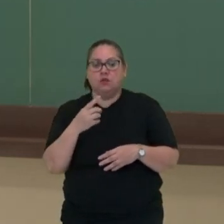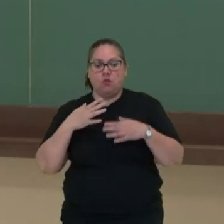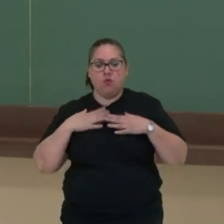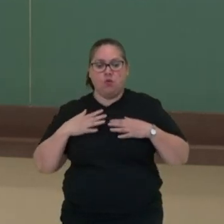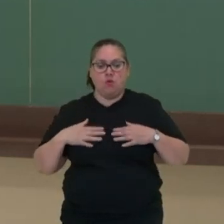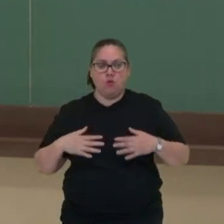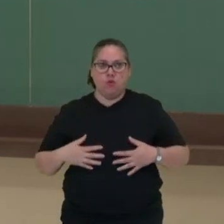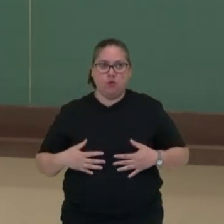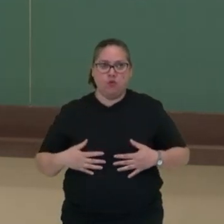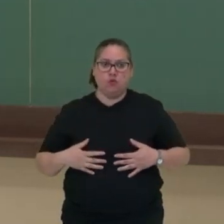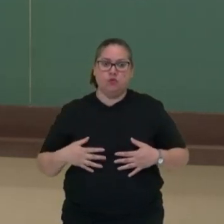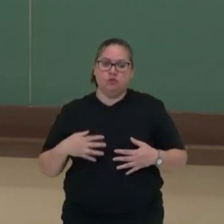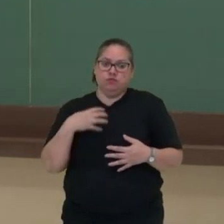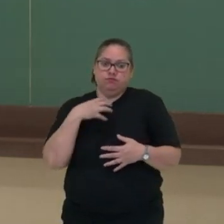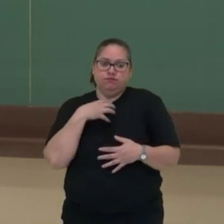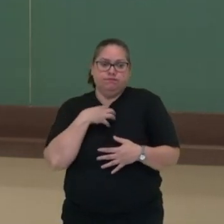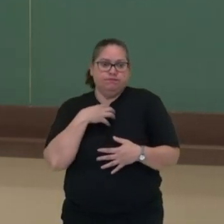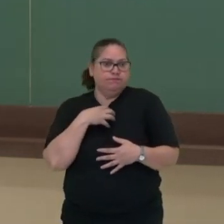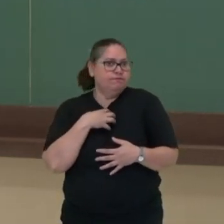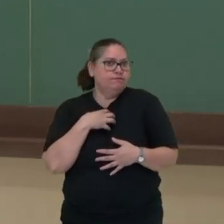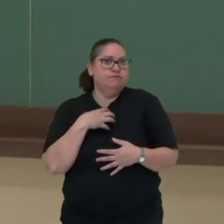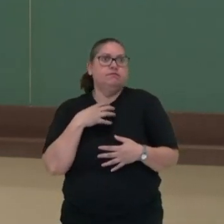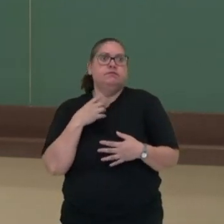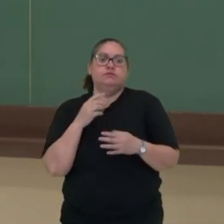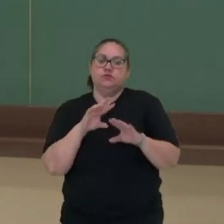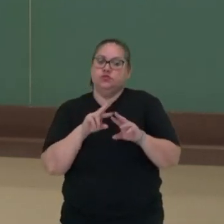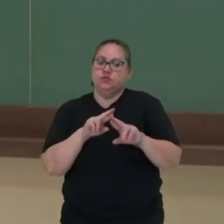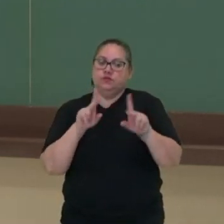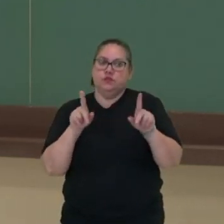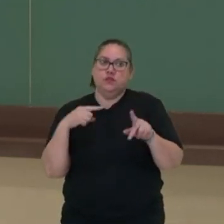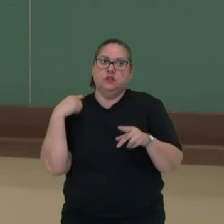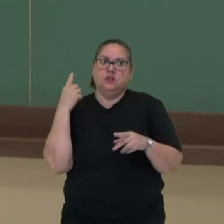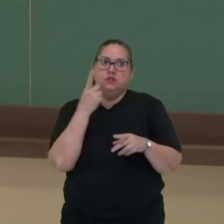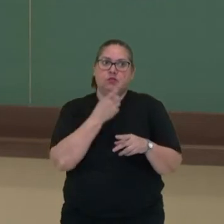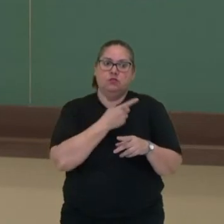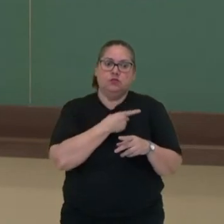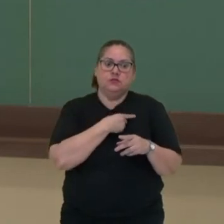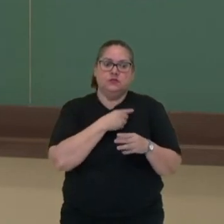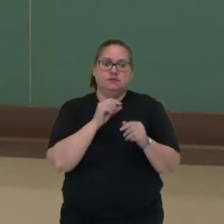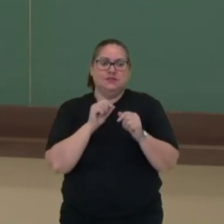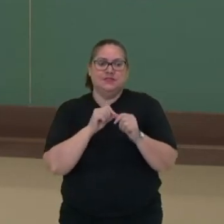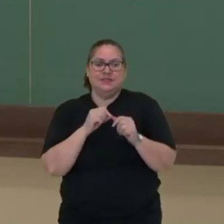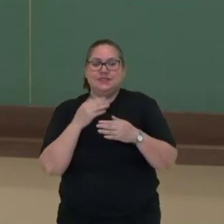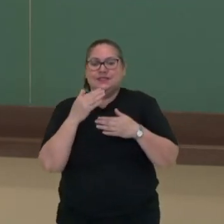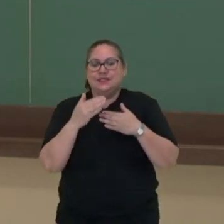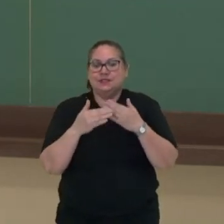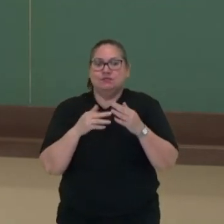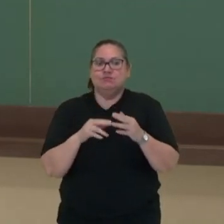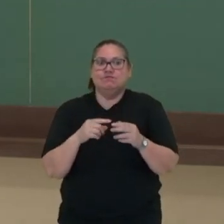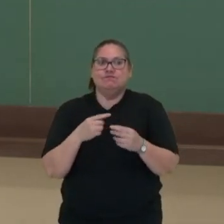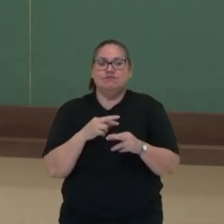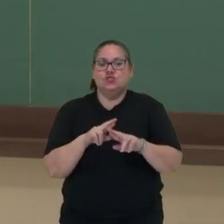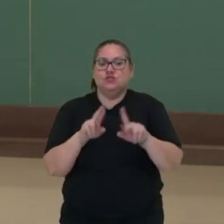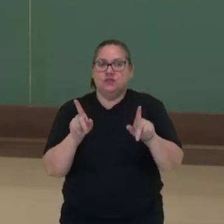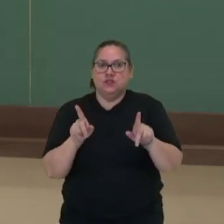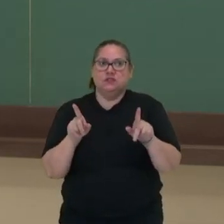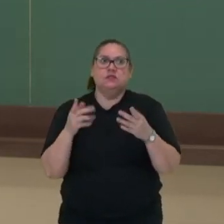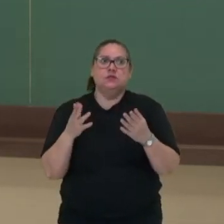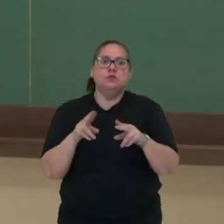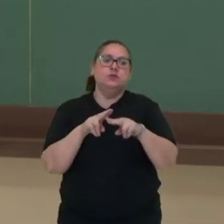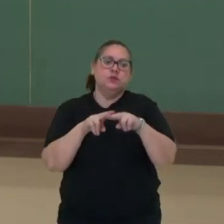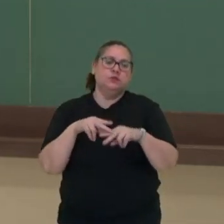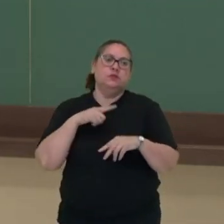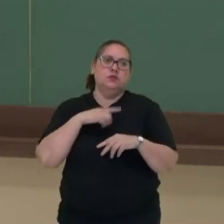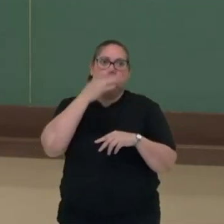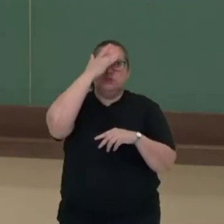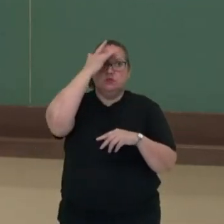um corpo, cada sistema é um sistema e nós reagimos cada um de uma forma. Por isso que tem